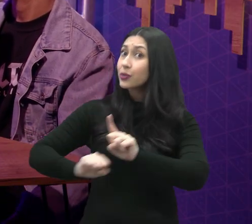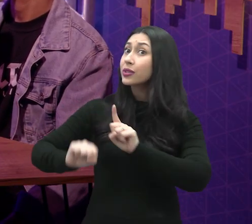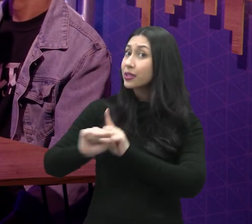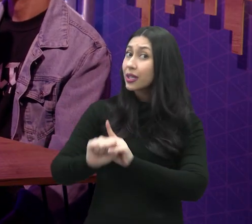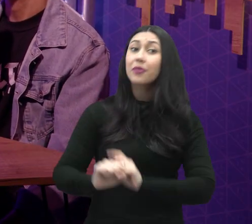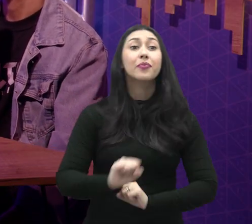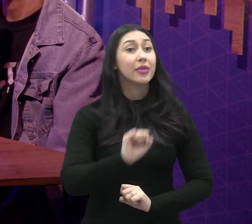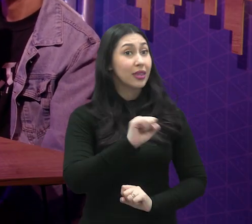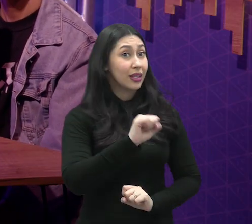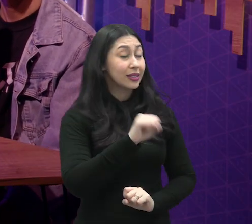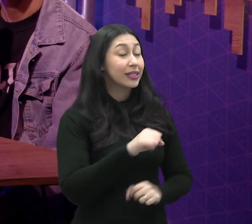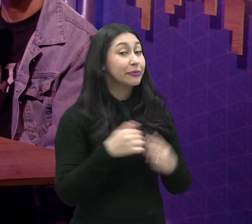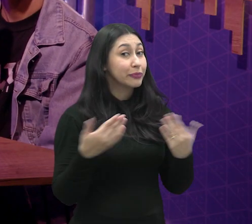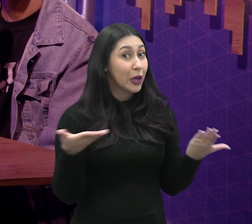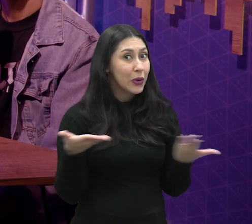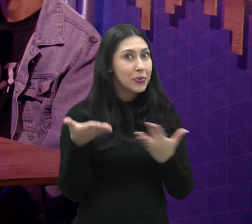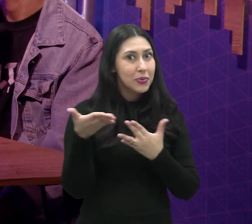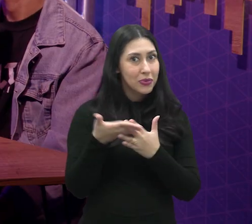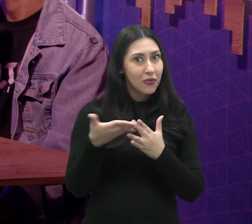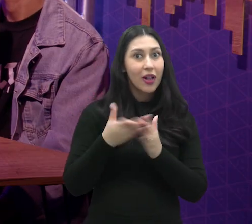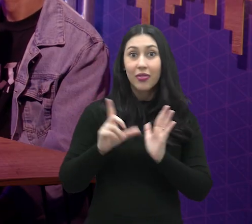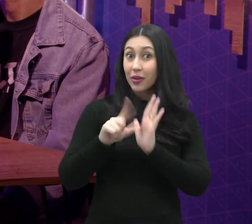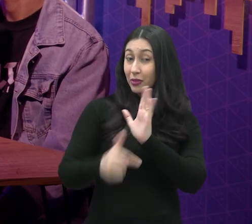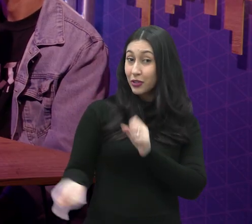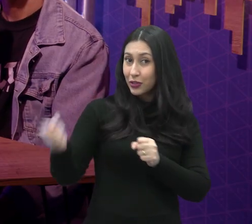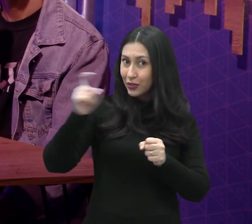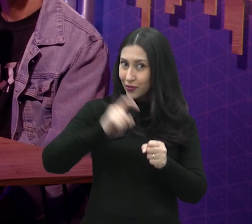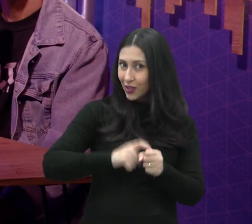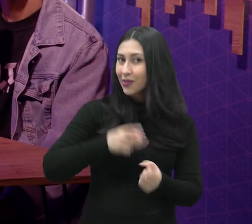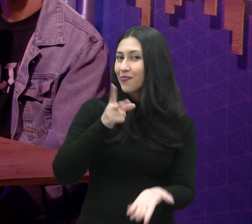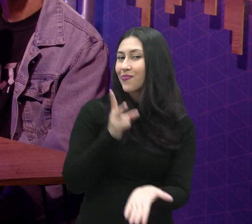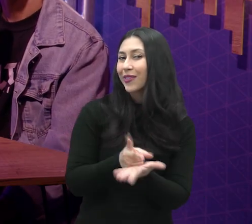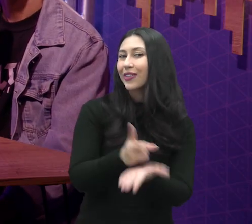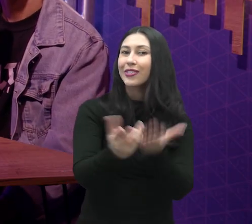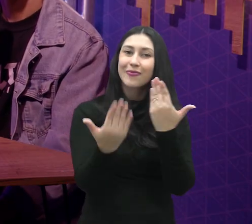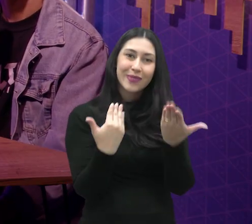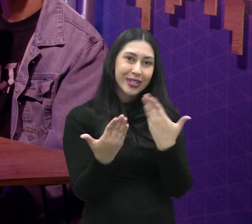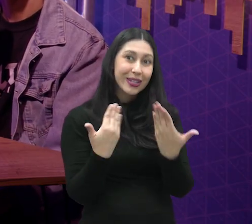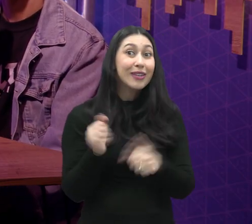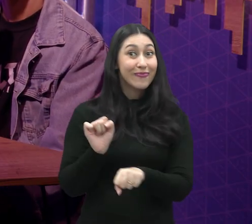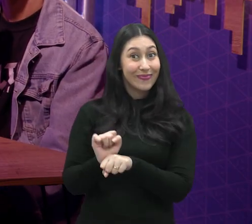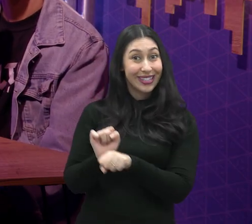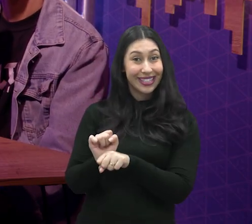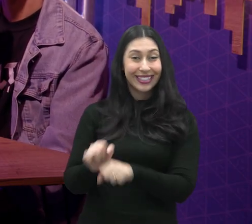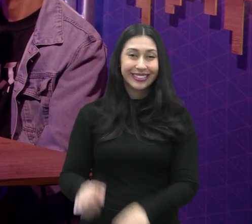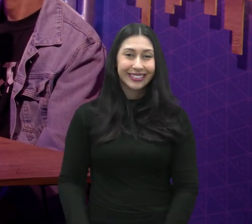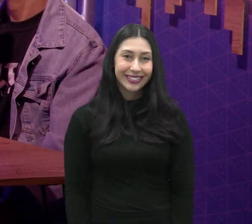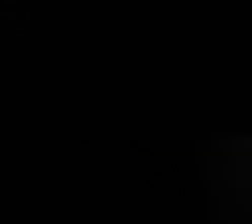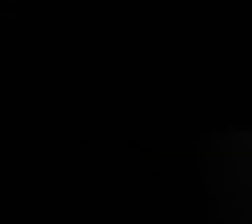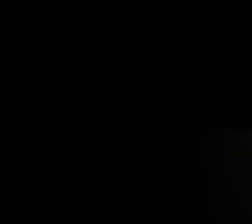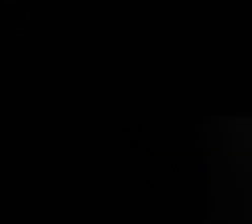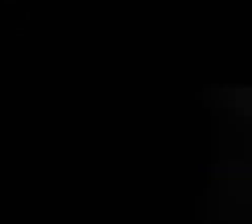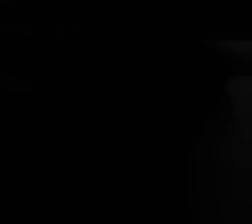né? Perfeito. A gente já vai, então, fazer esse intervalo e a gente volta daqui a pouquinho para falar mais sobre isso. Até logo.